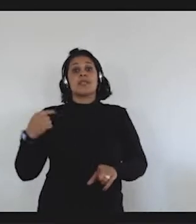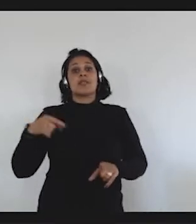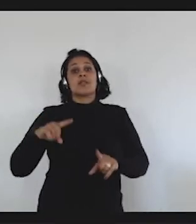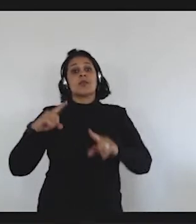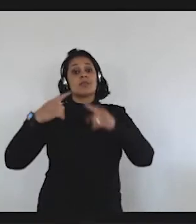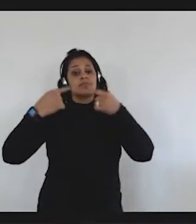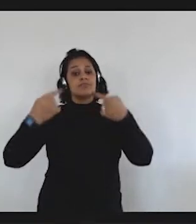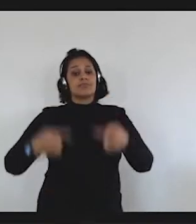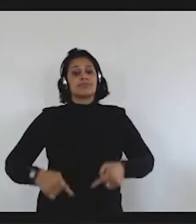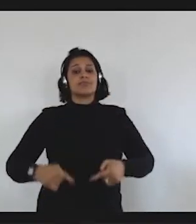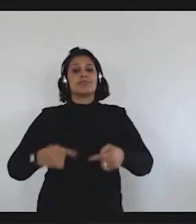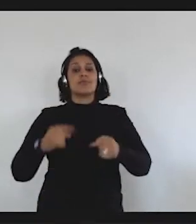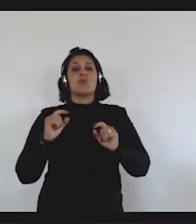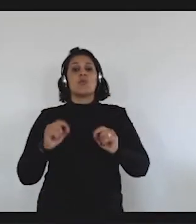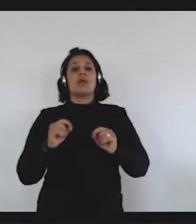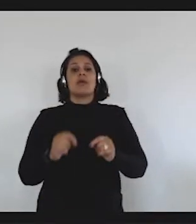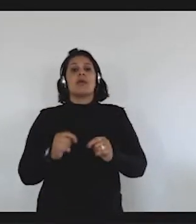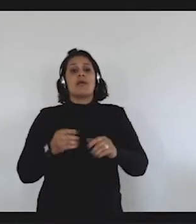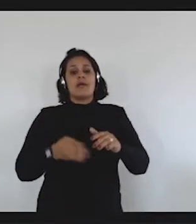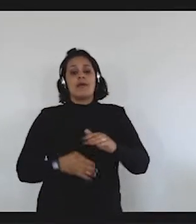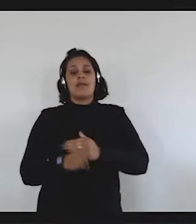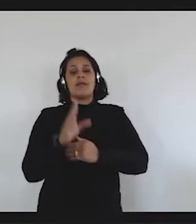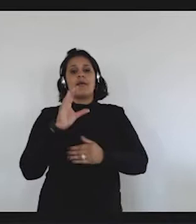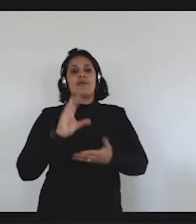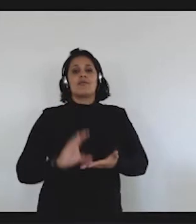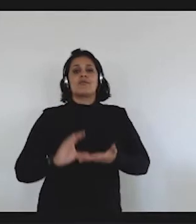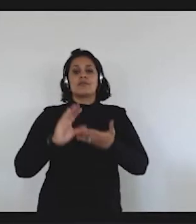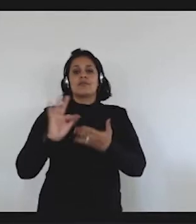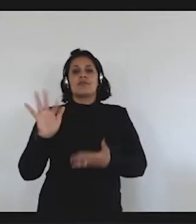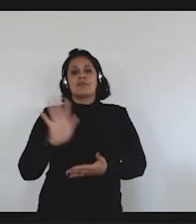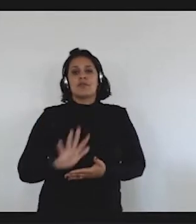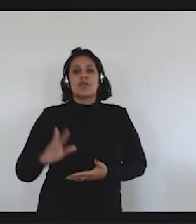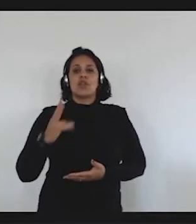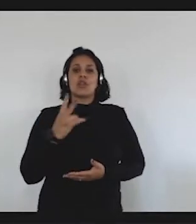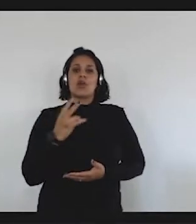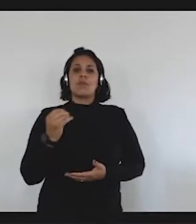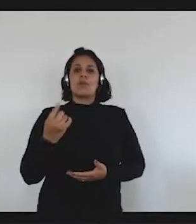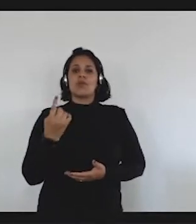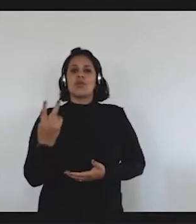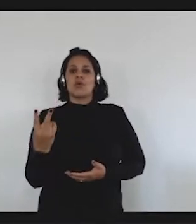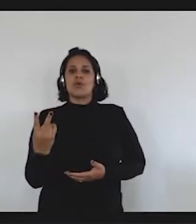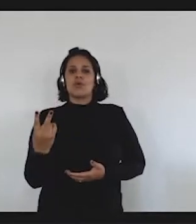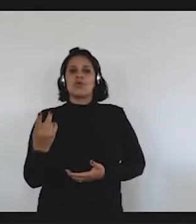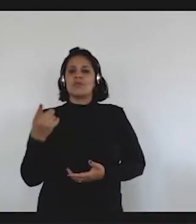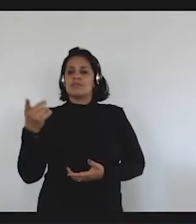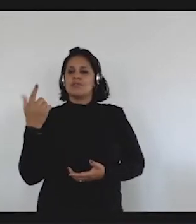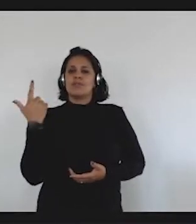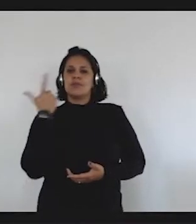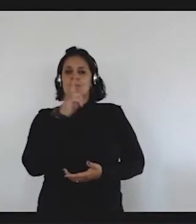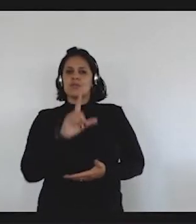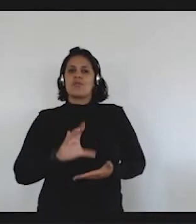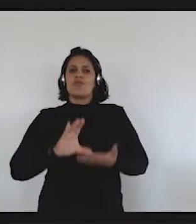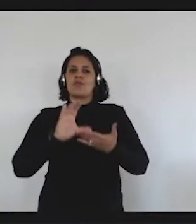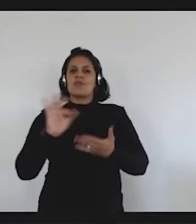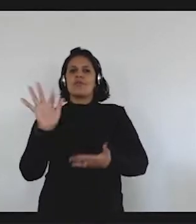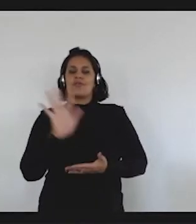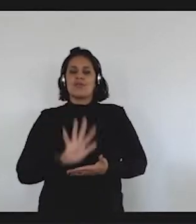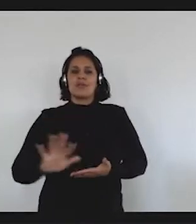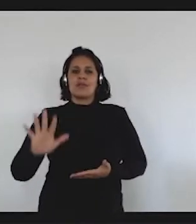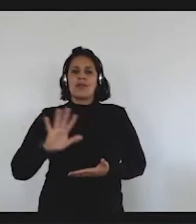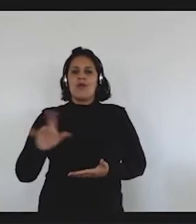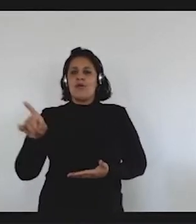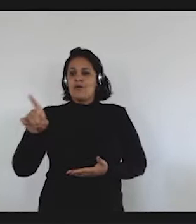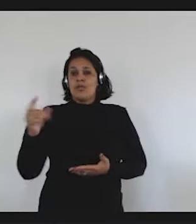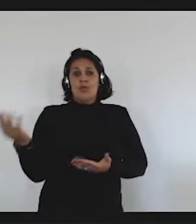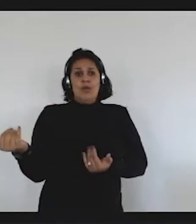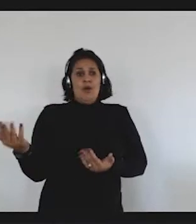Conselho Federal no ano de 2012, onde Vossa Excelência gravou seu nome na história, sendo o conselheiro federal mais novo